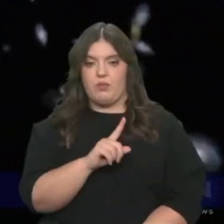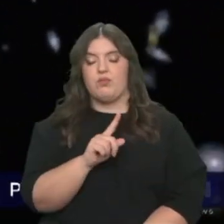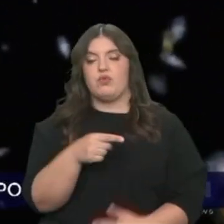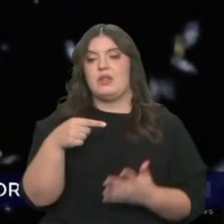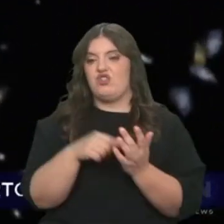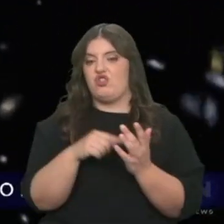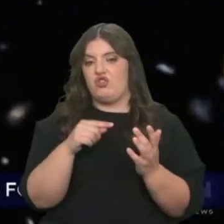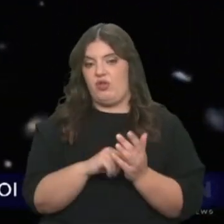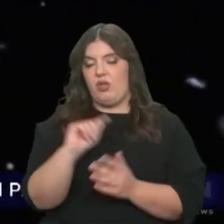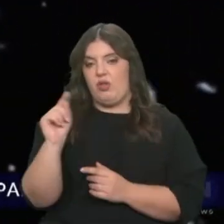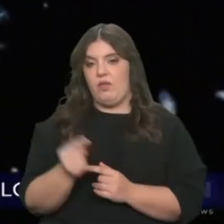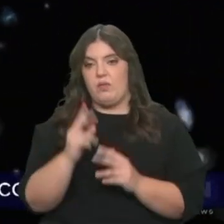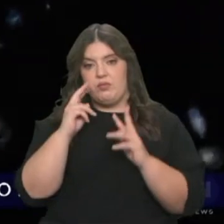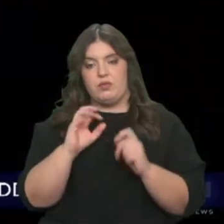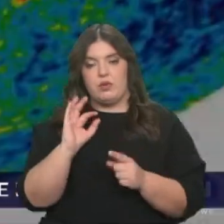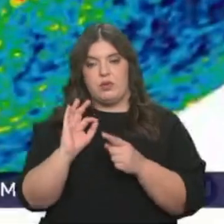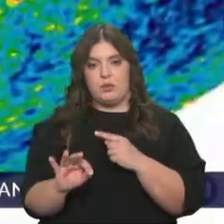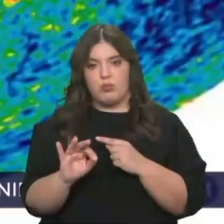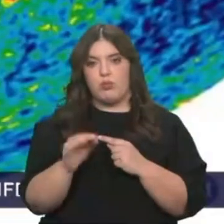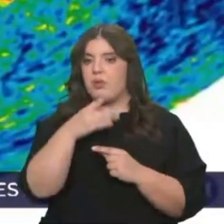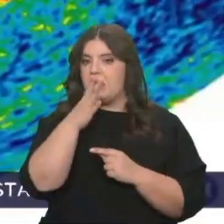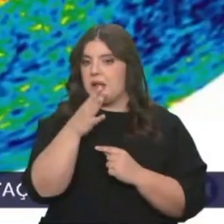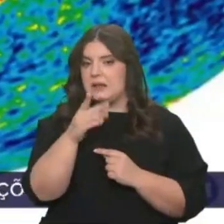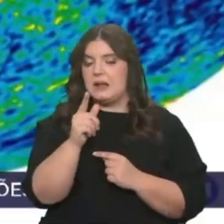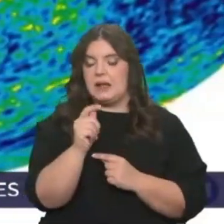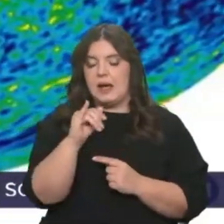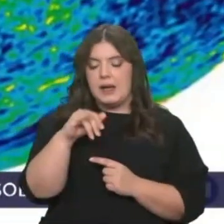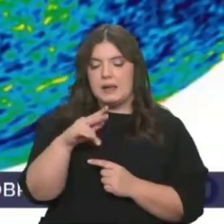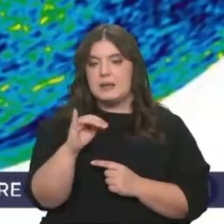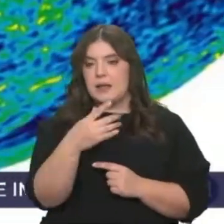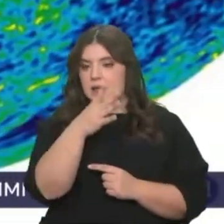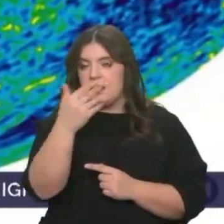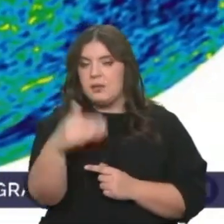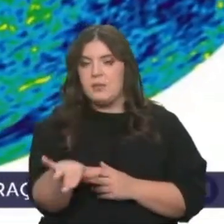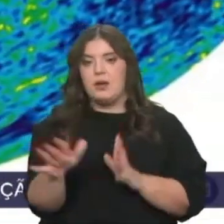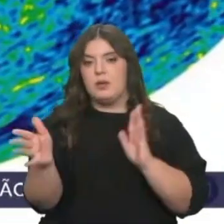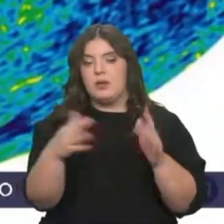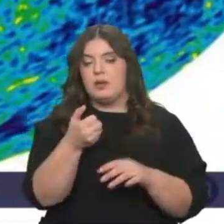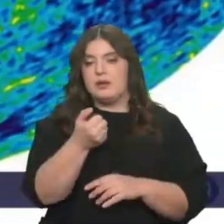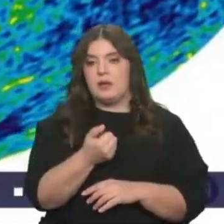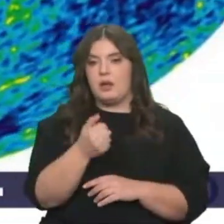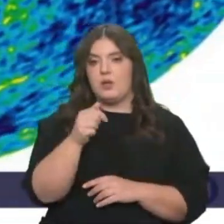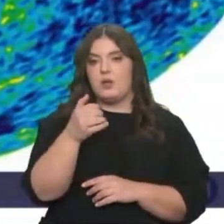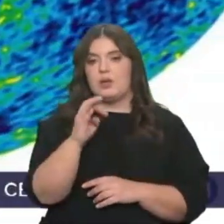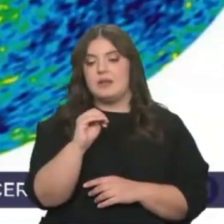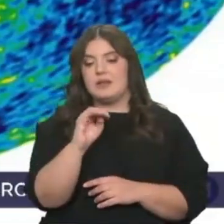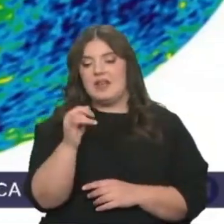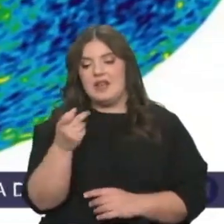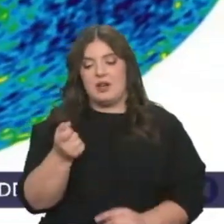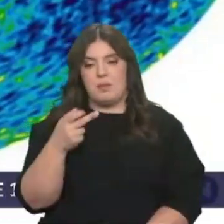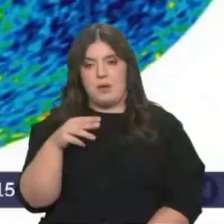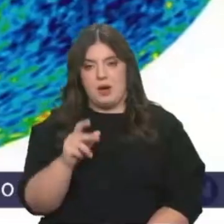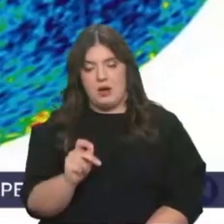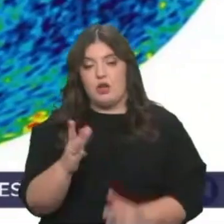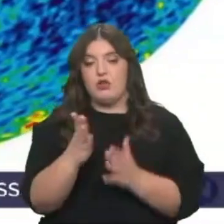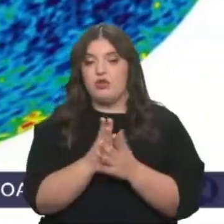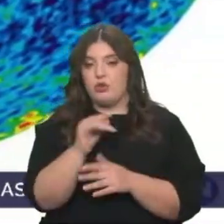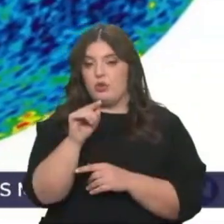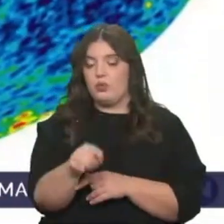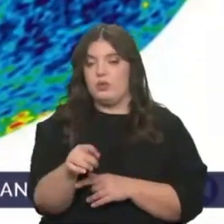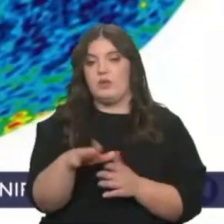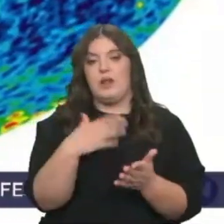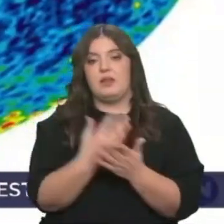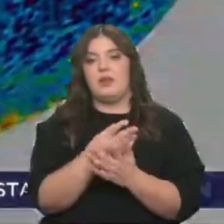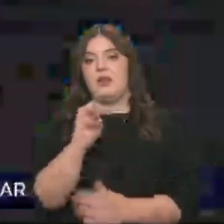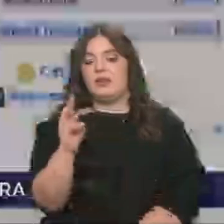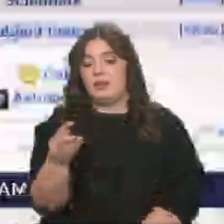exigir neste tipo de investigações para dizer que Einstein está errado é de ordem dos 5 sigma. Este estudo vai até